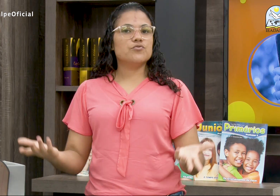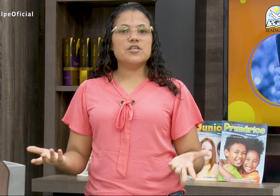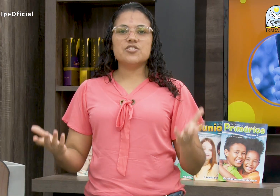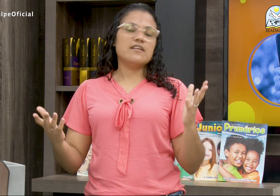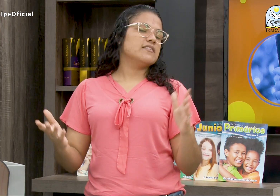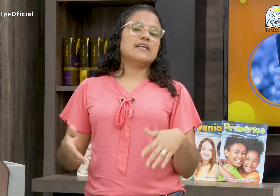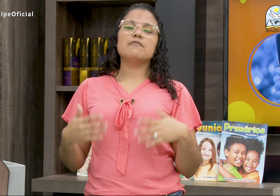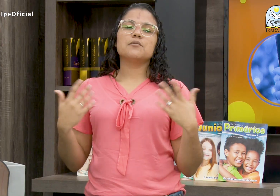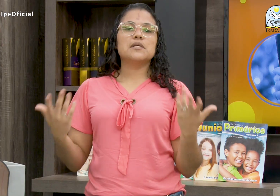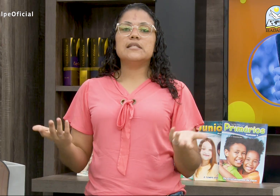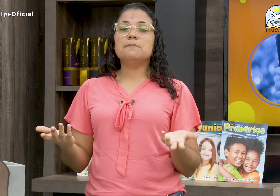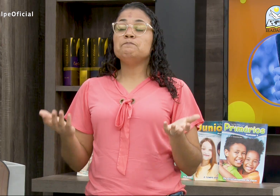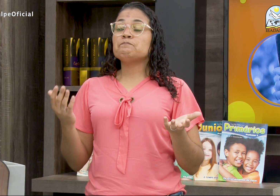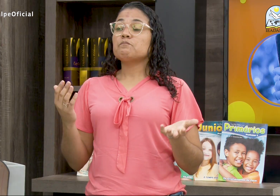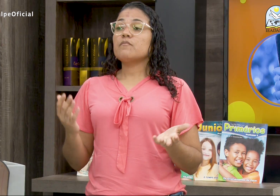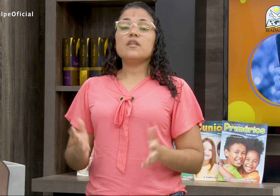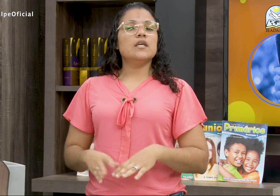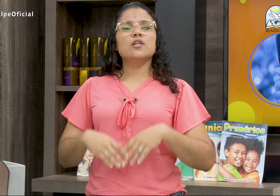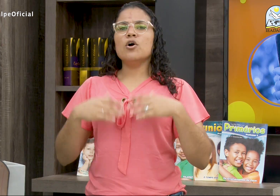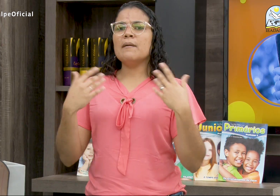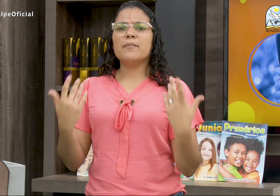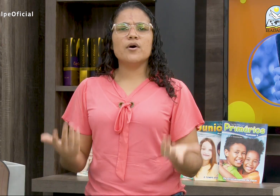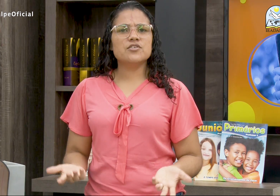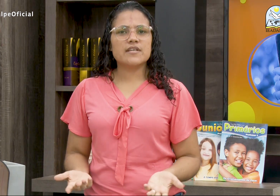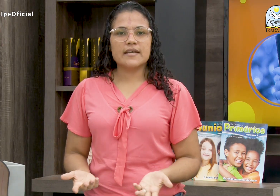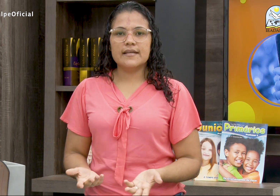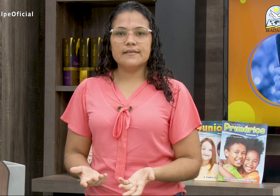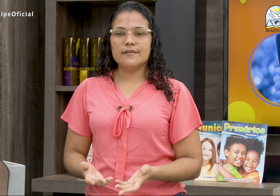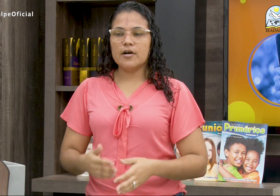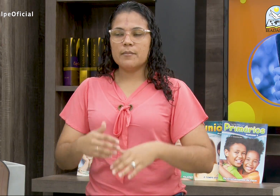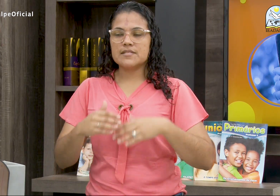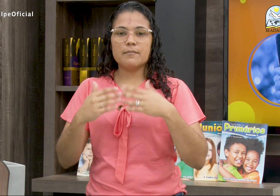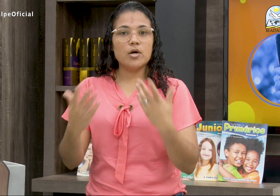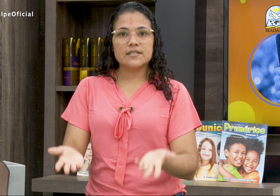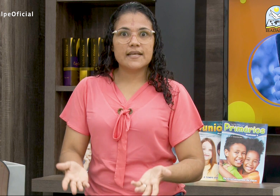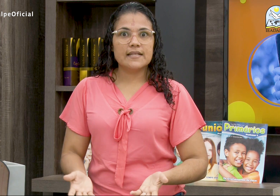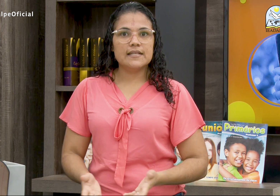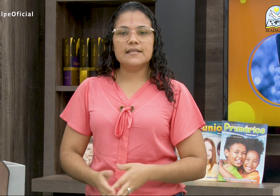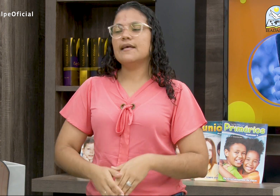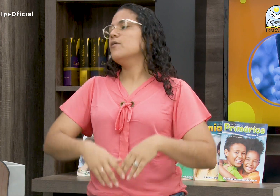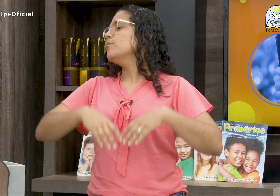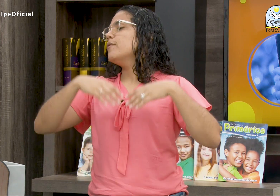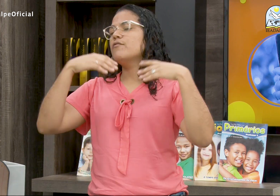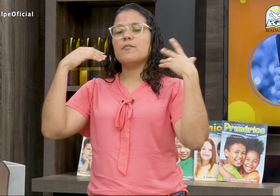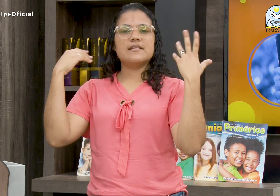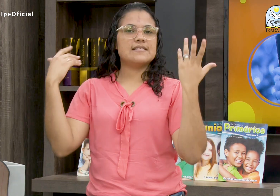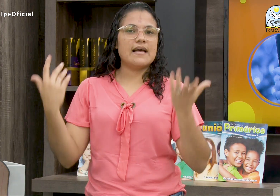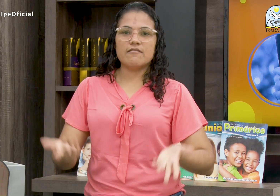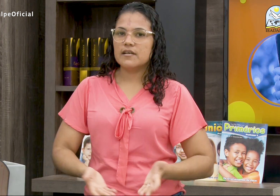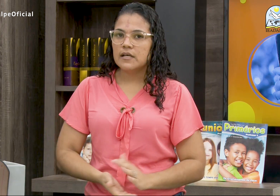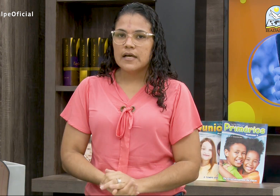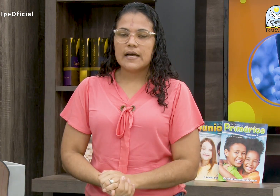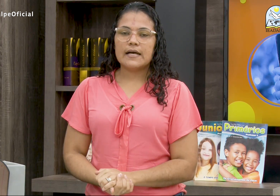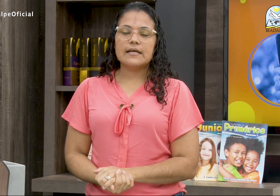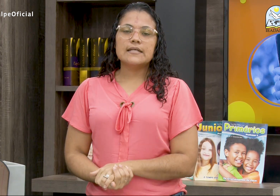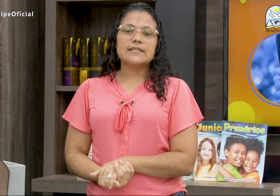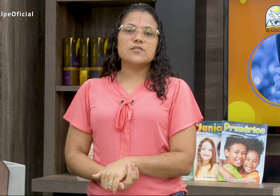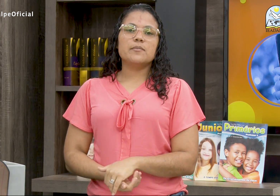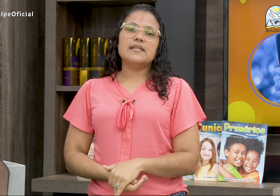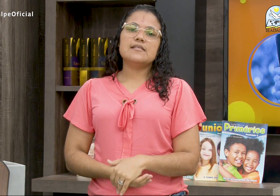um juiz, levantava um líder, e logo após a morte daquele líder, o povo começava